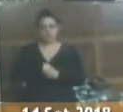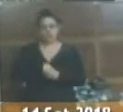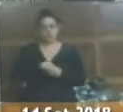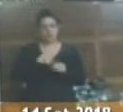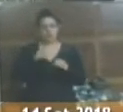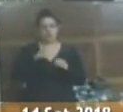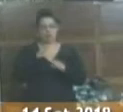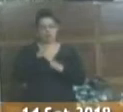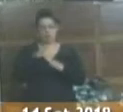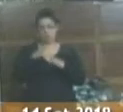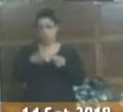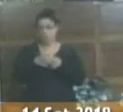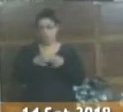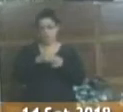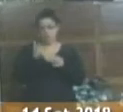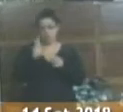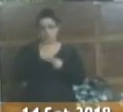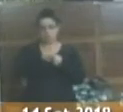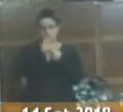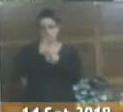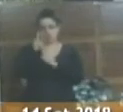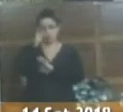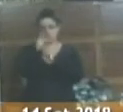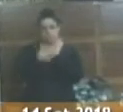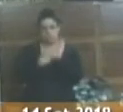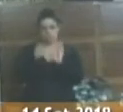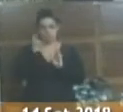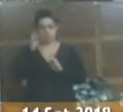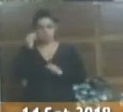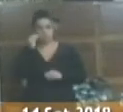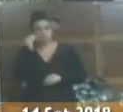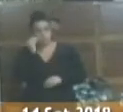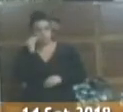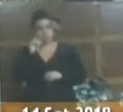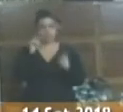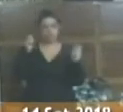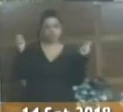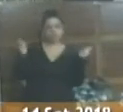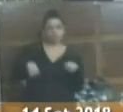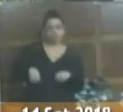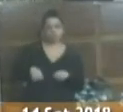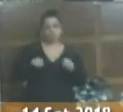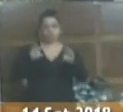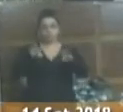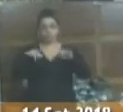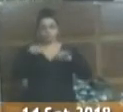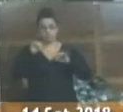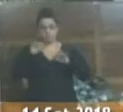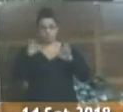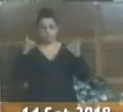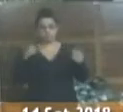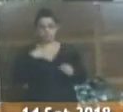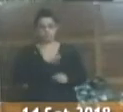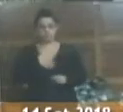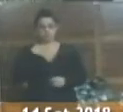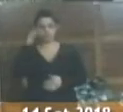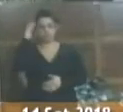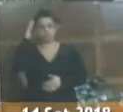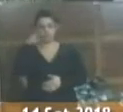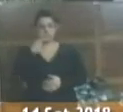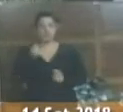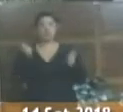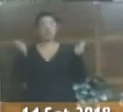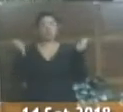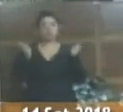aqui apresentando um anteprojeto para apreciação da audiência pública. Se a audiência pública entender que é